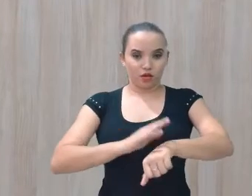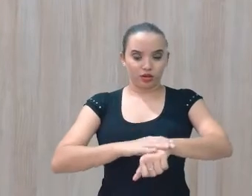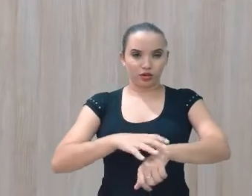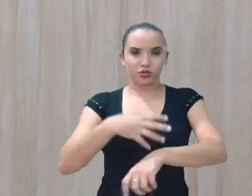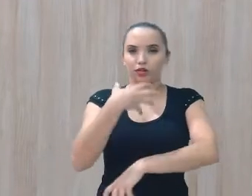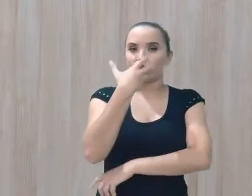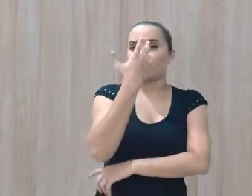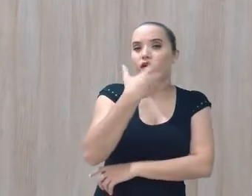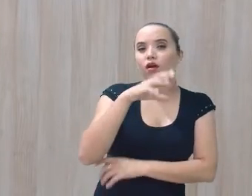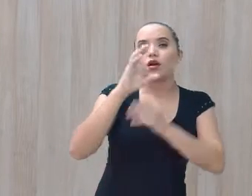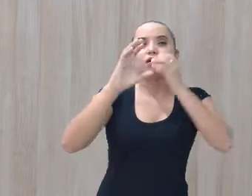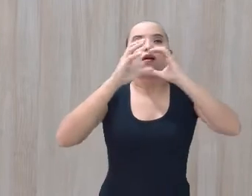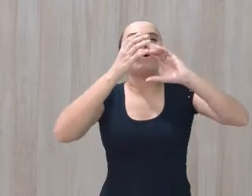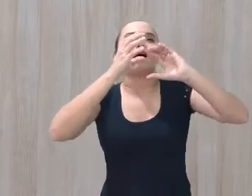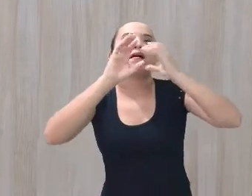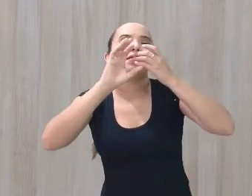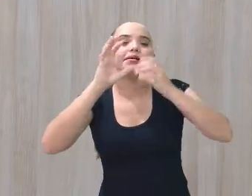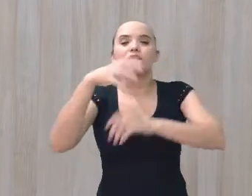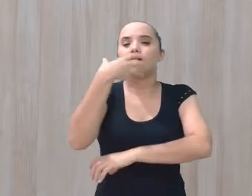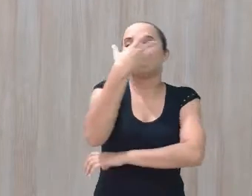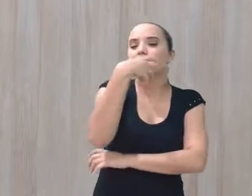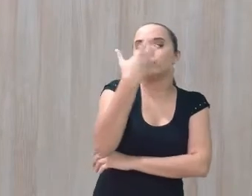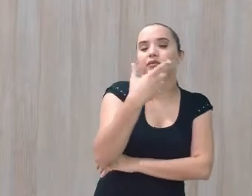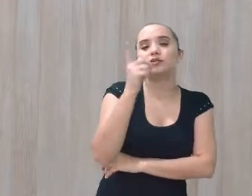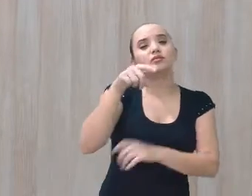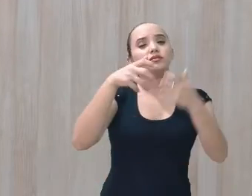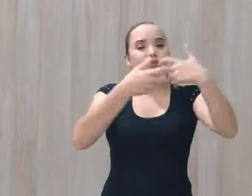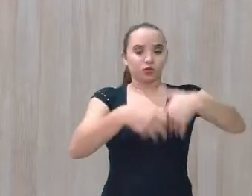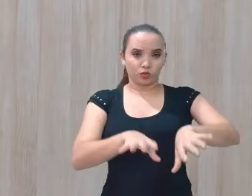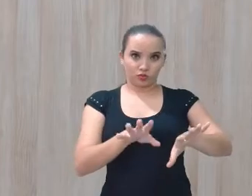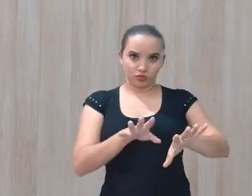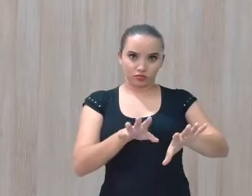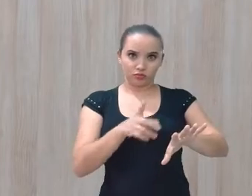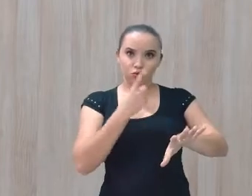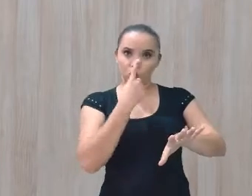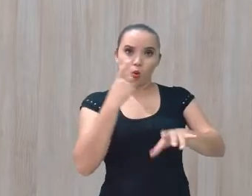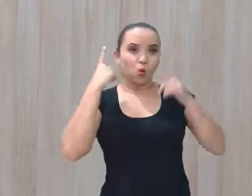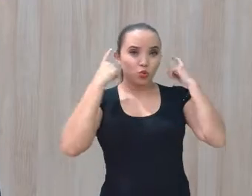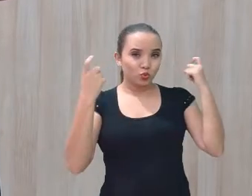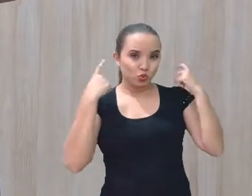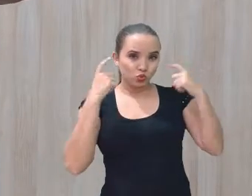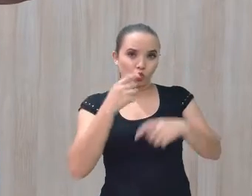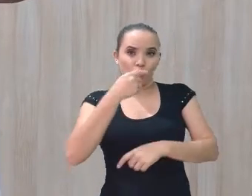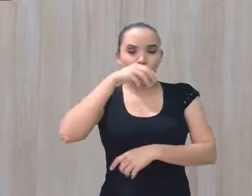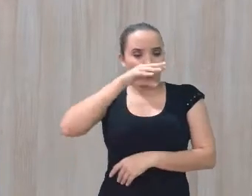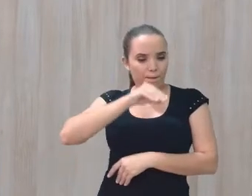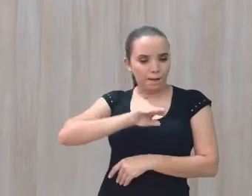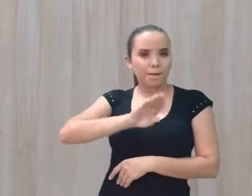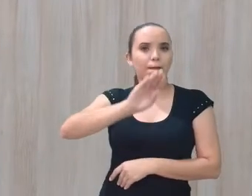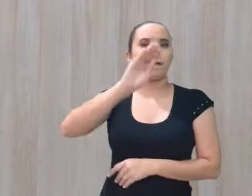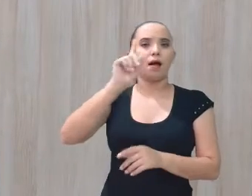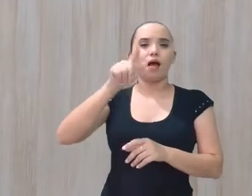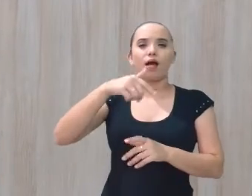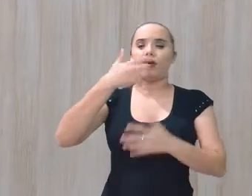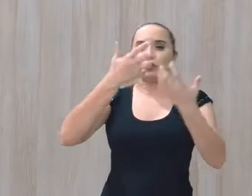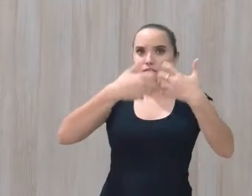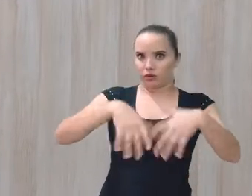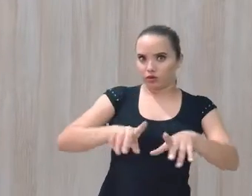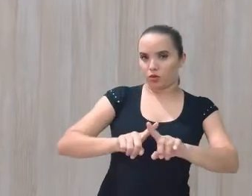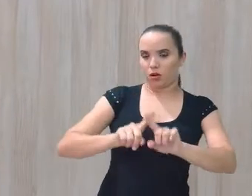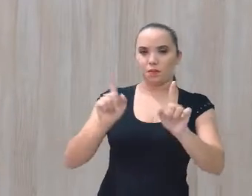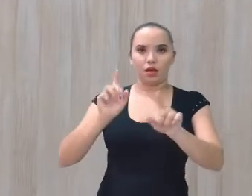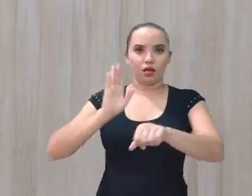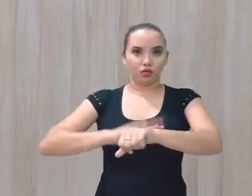assovia, esse som é um som natural, tá? Agora, quando a gente toca um instrumento, aí a gente está